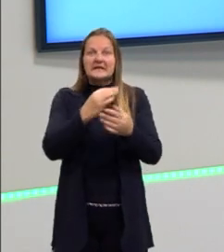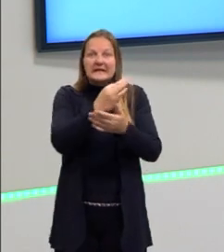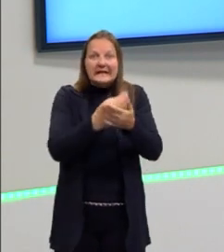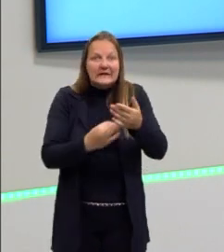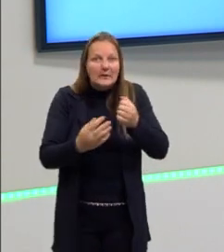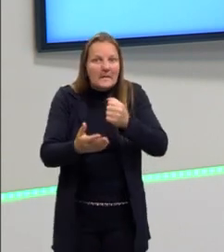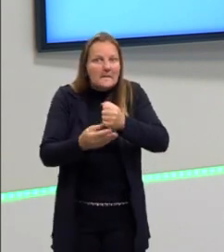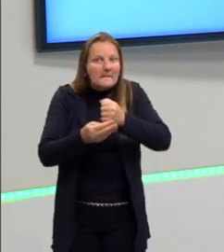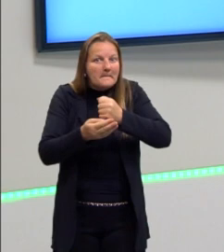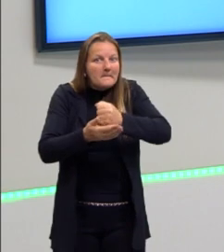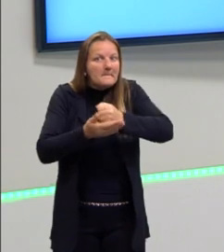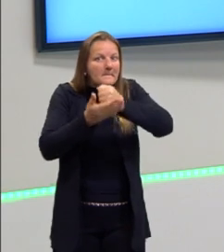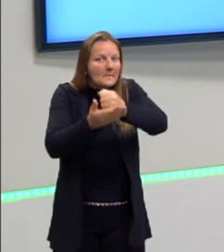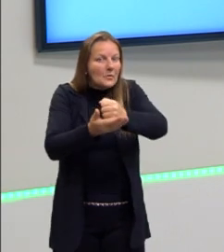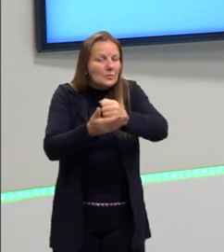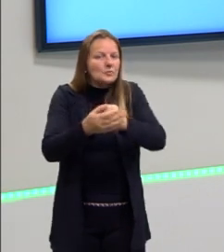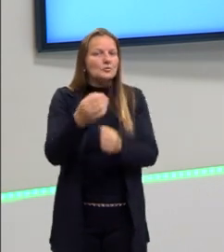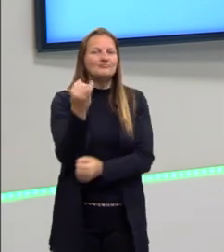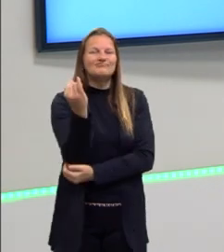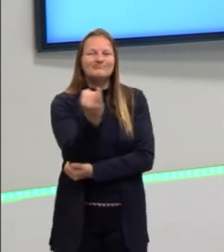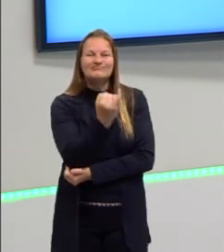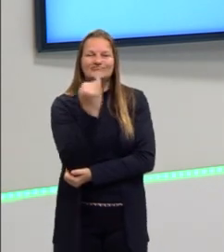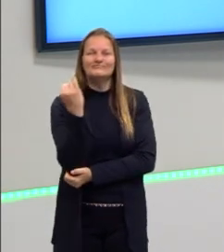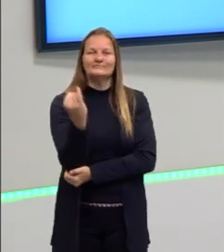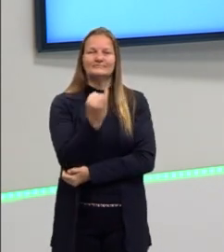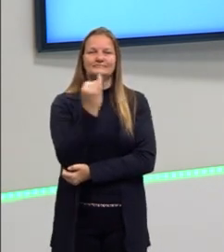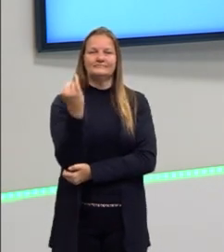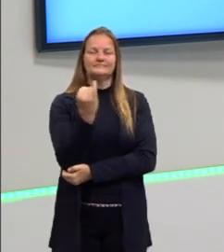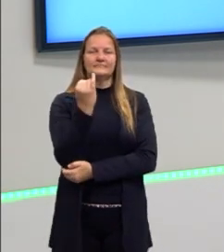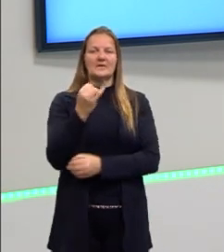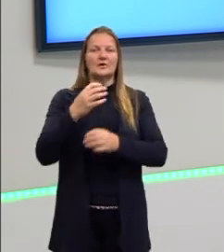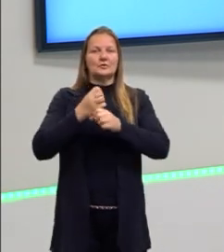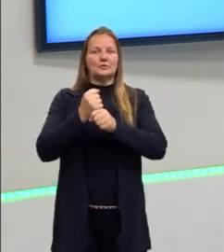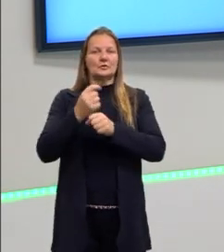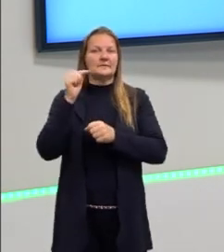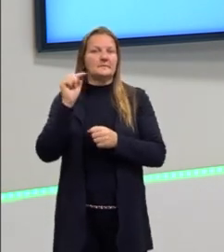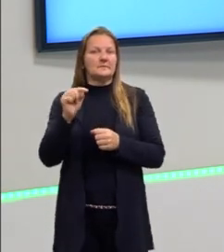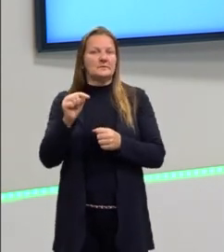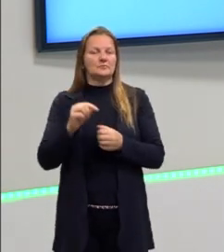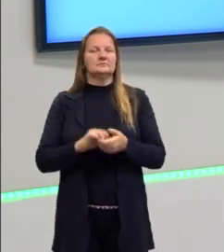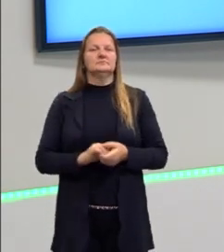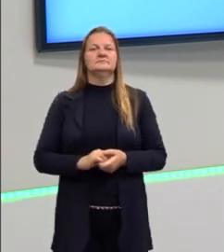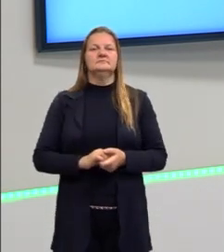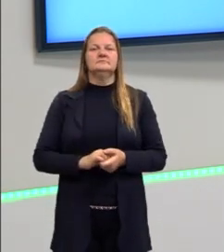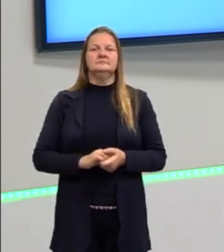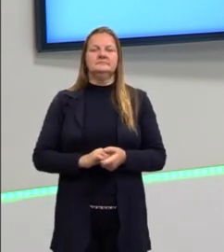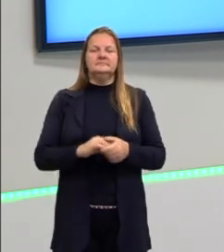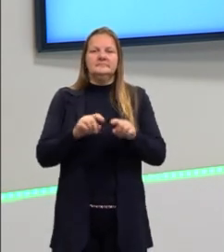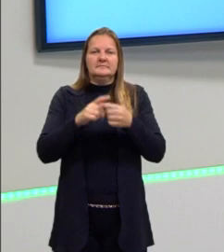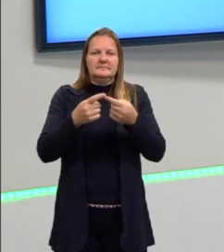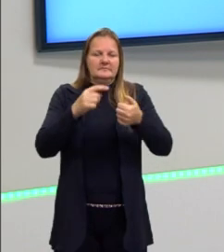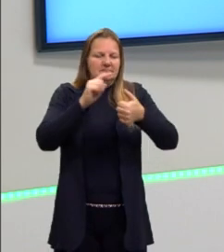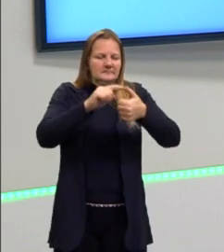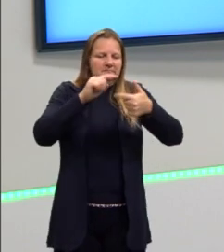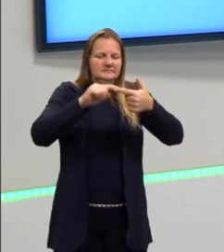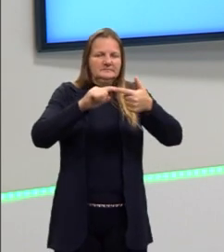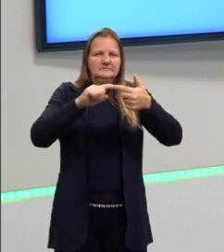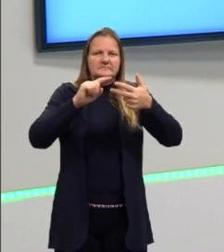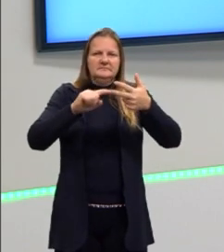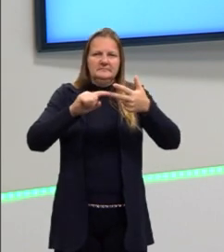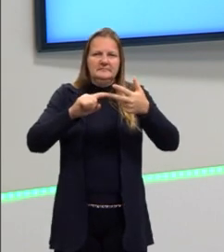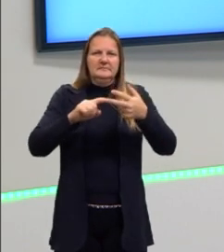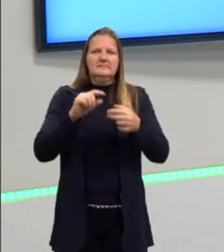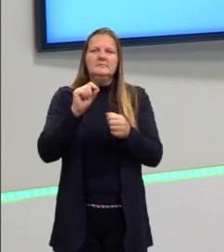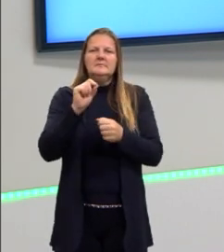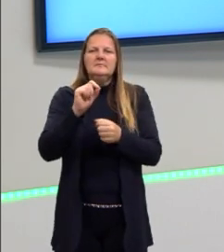estão ali porque eles são essenciais para essa redação nota mil acontecer tá mas aí eu já sei disso então já sei que eles são